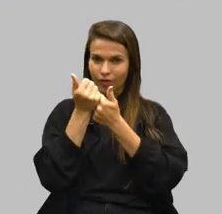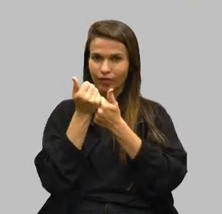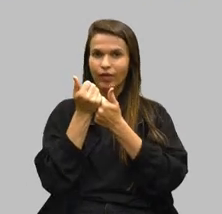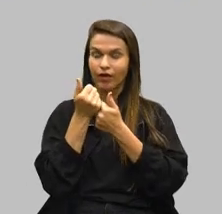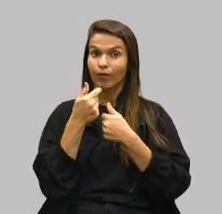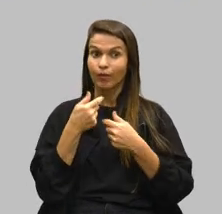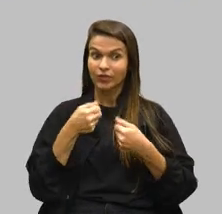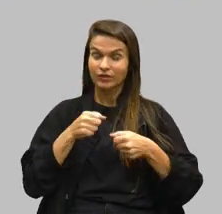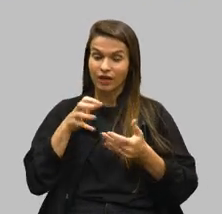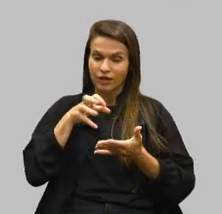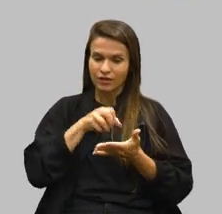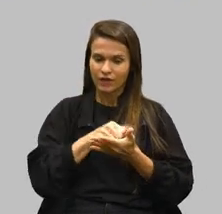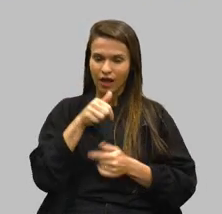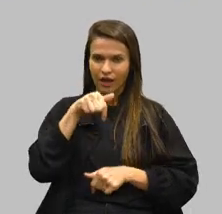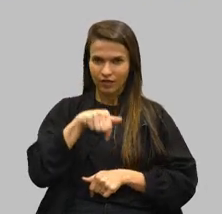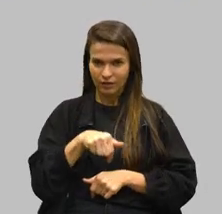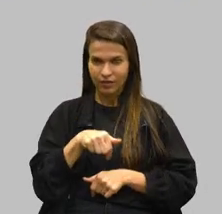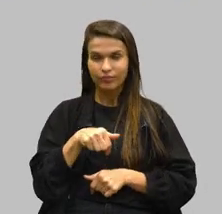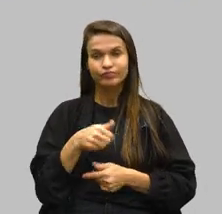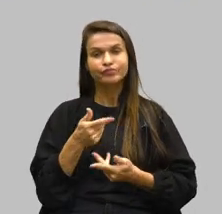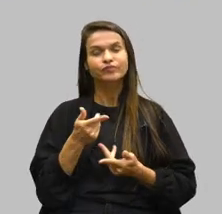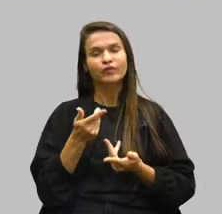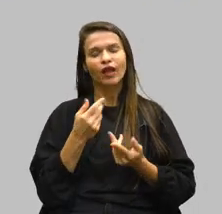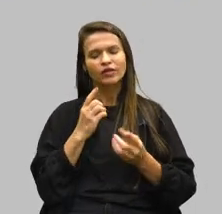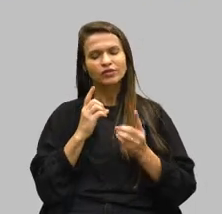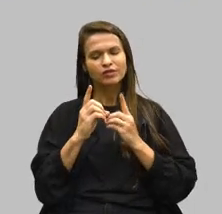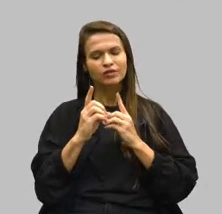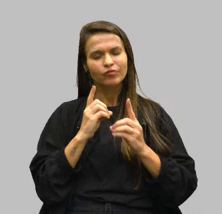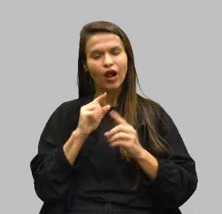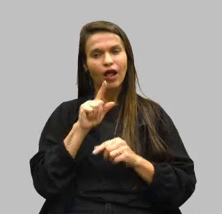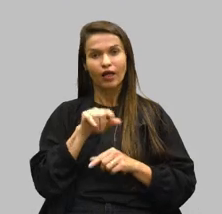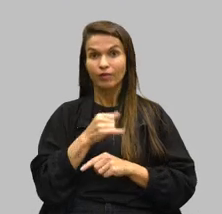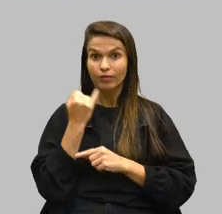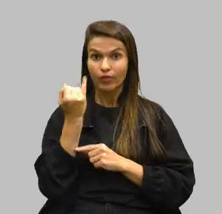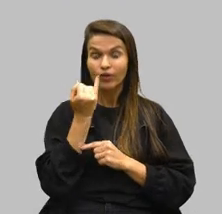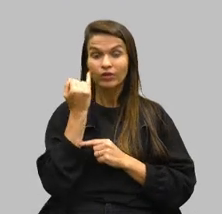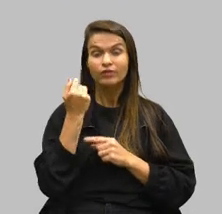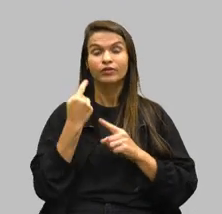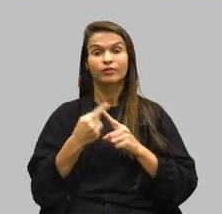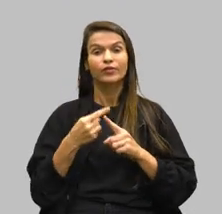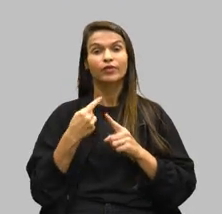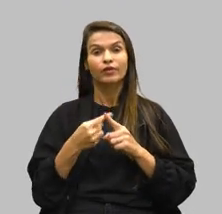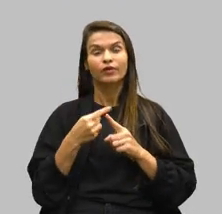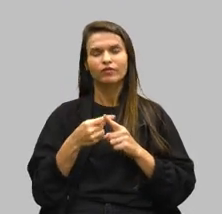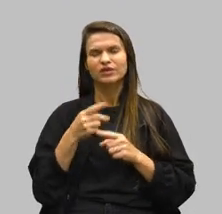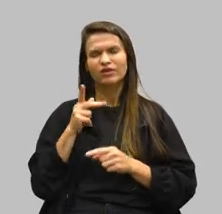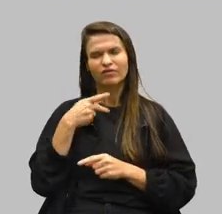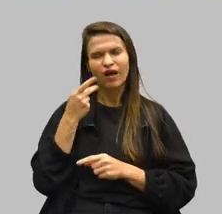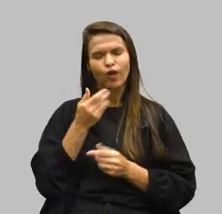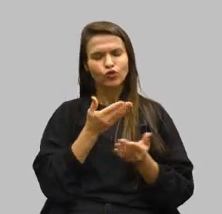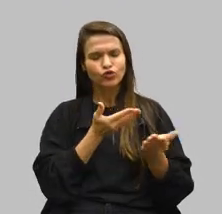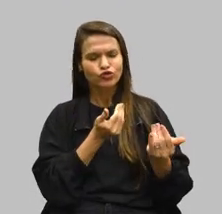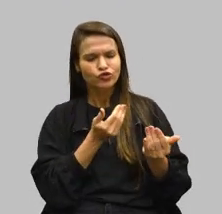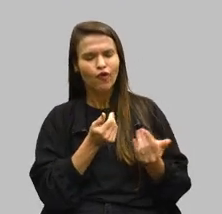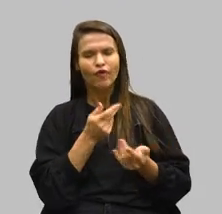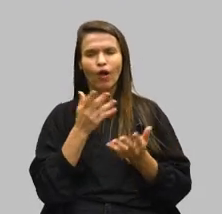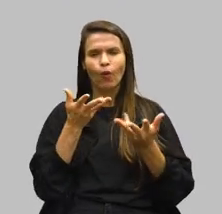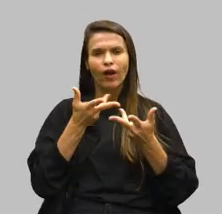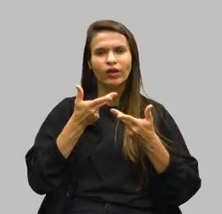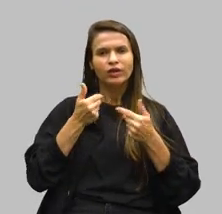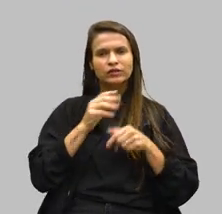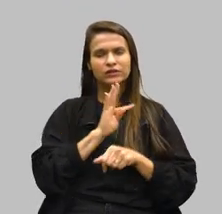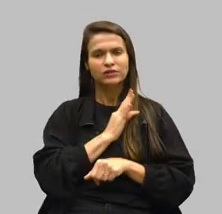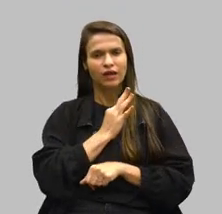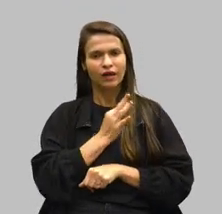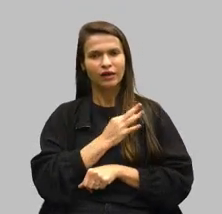aqui registrado mas em tempo esse diálogo é extremamente importante por eh você falou do jovem falou de qualificação técnica